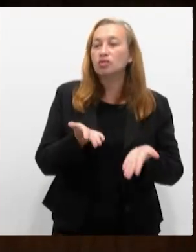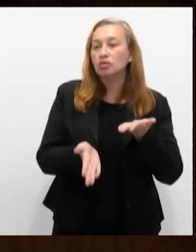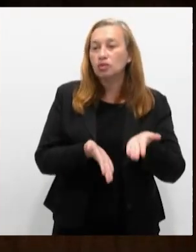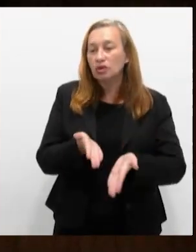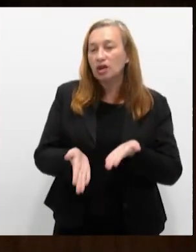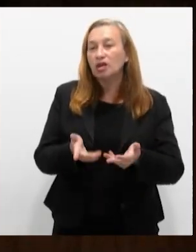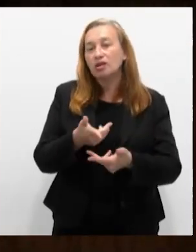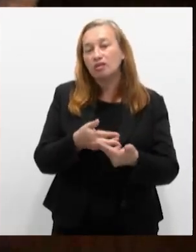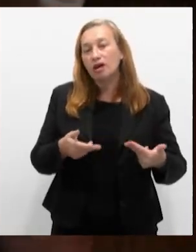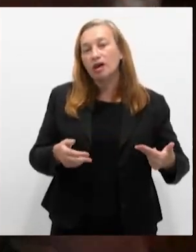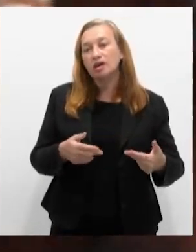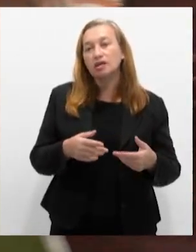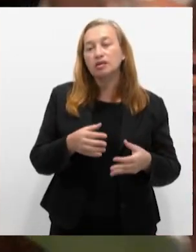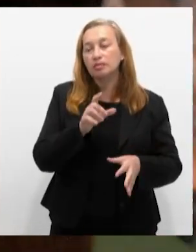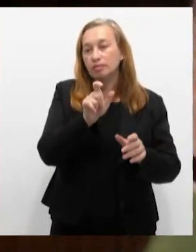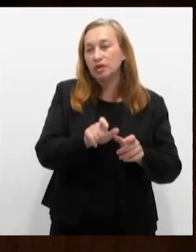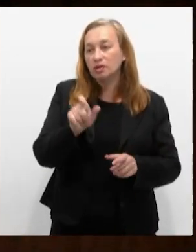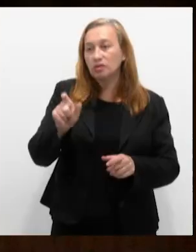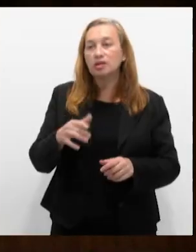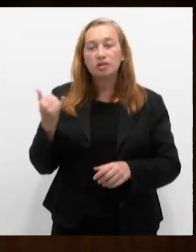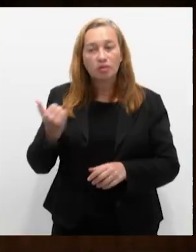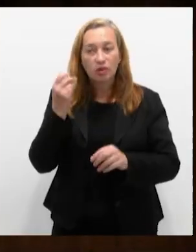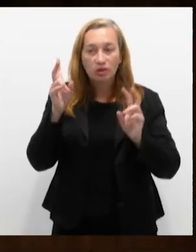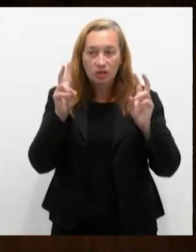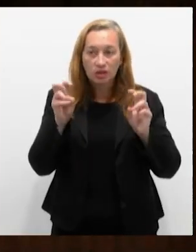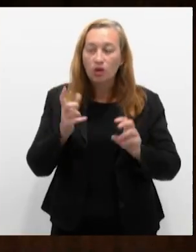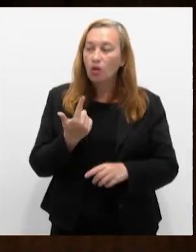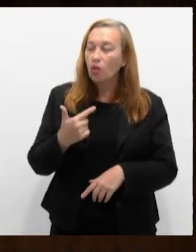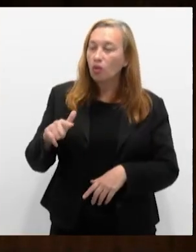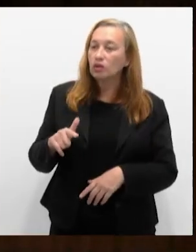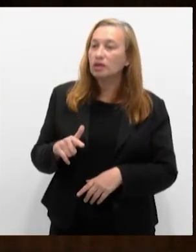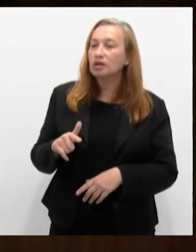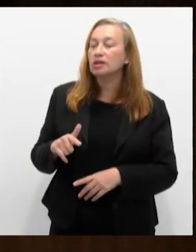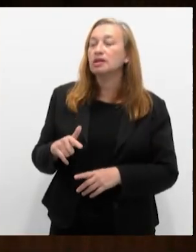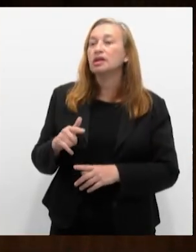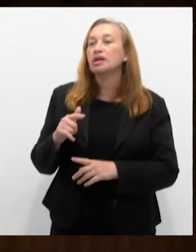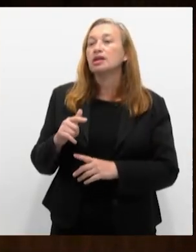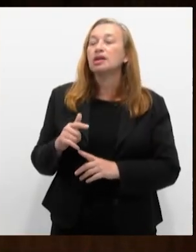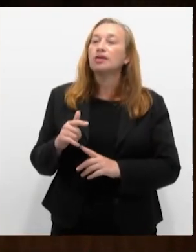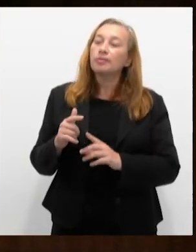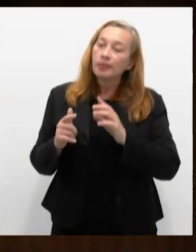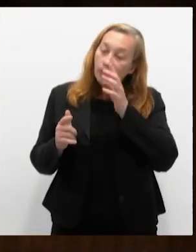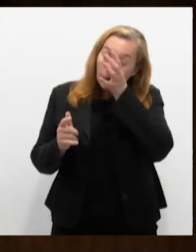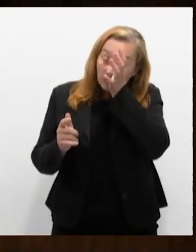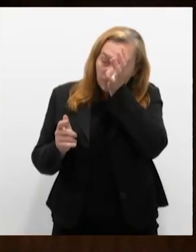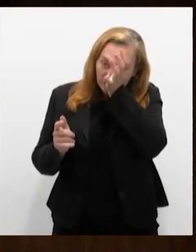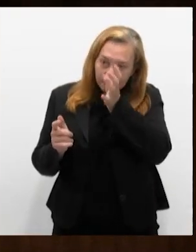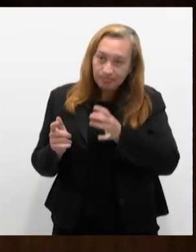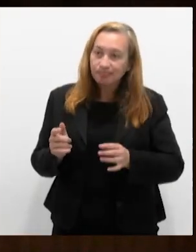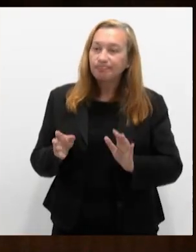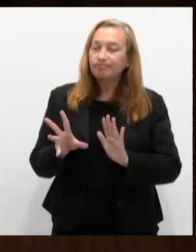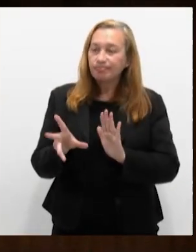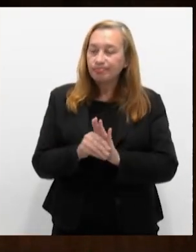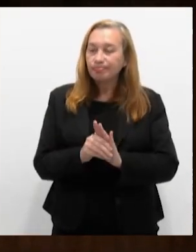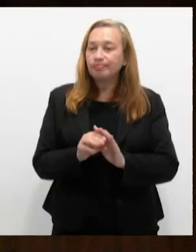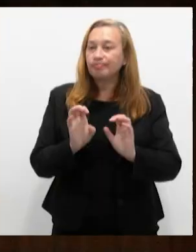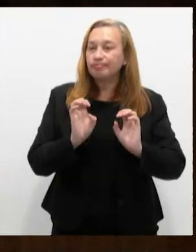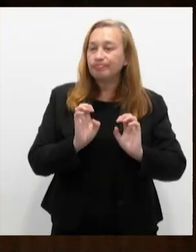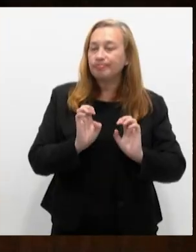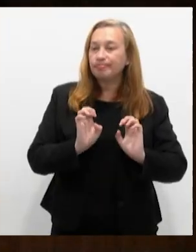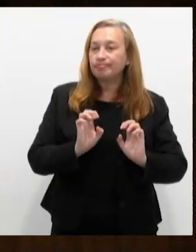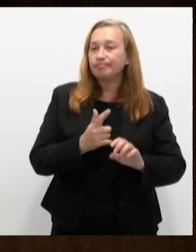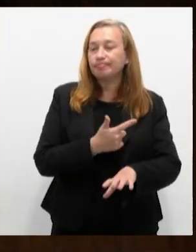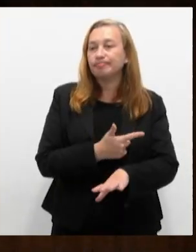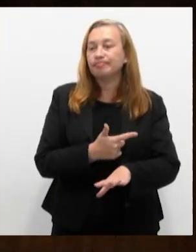esses assuntos. Outras emendas sobre questões éticas ligadas à